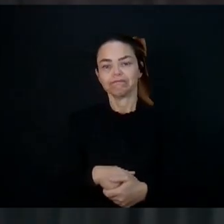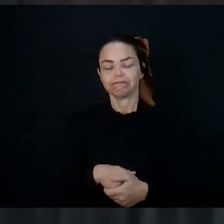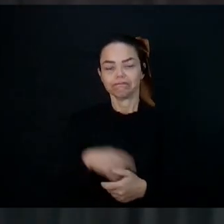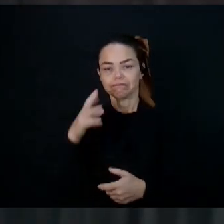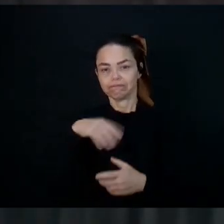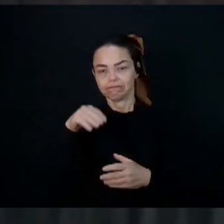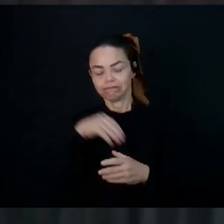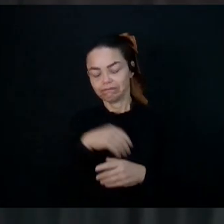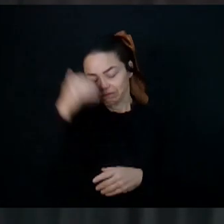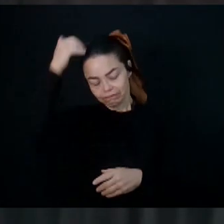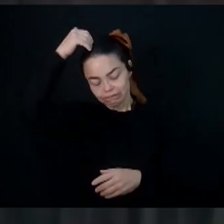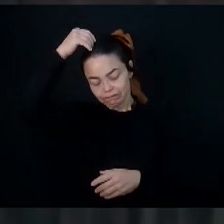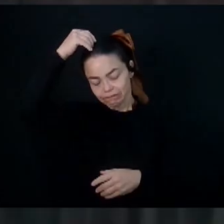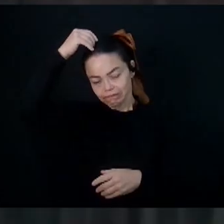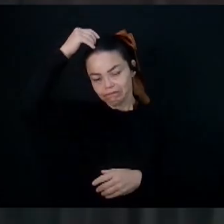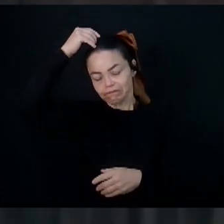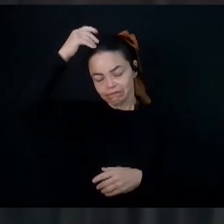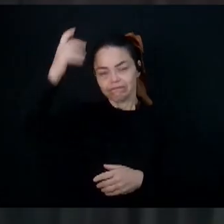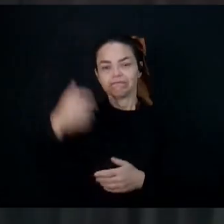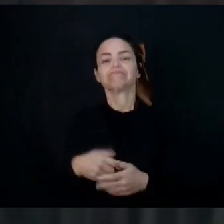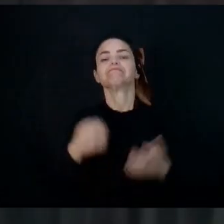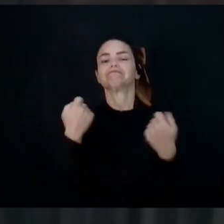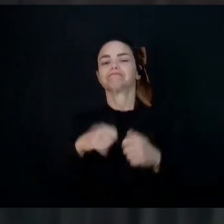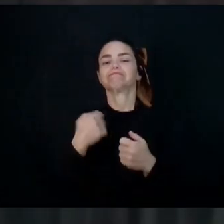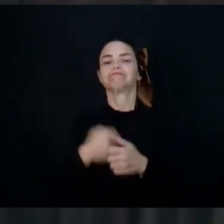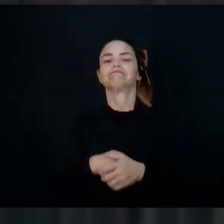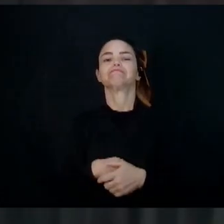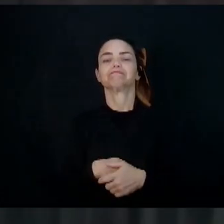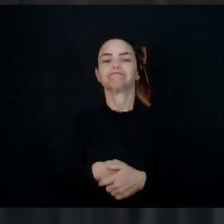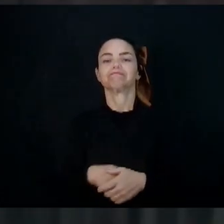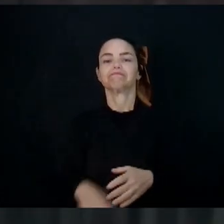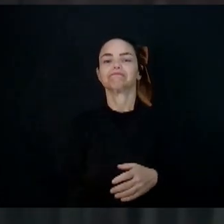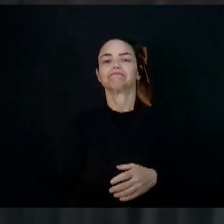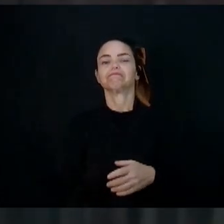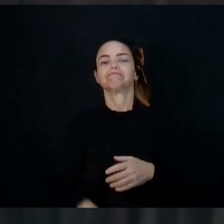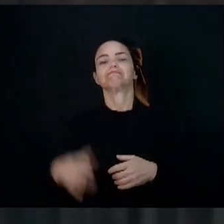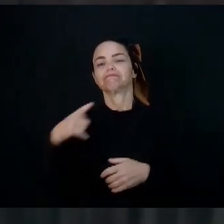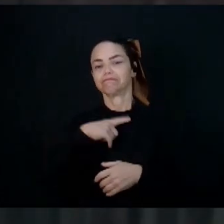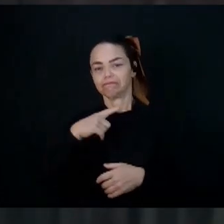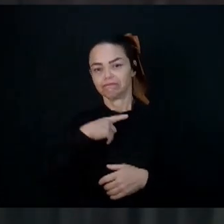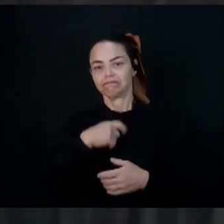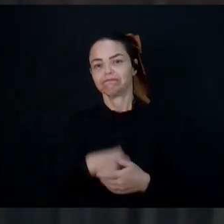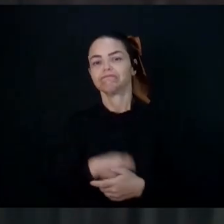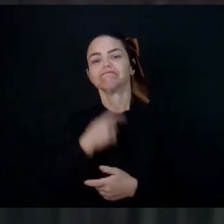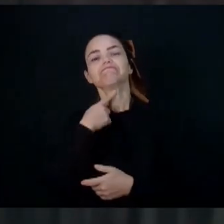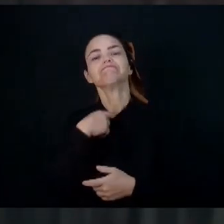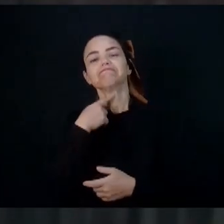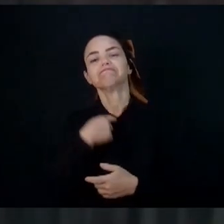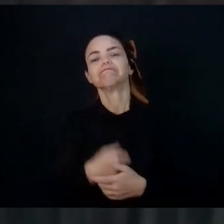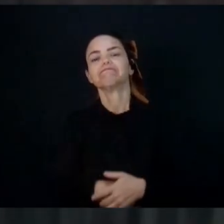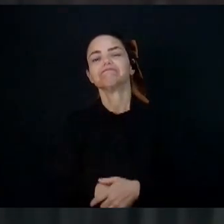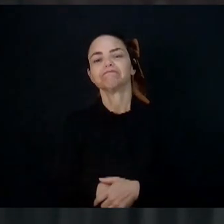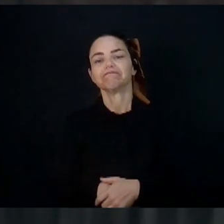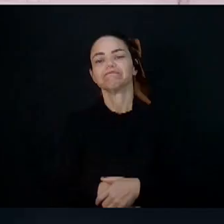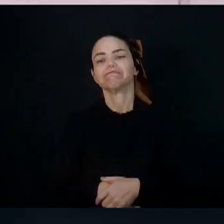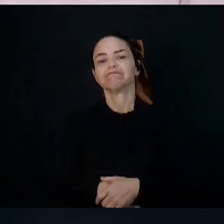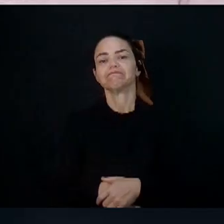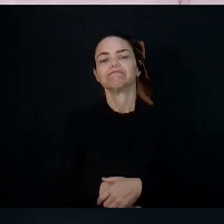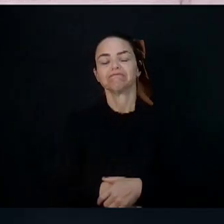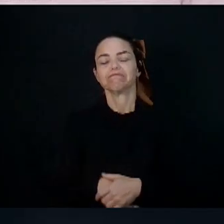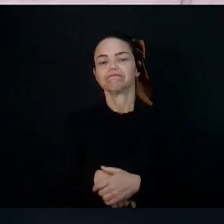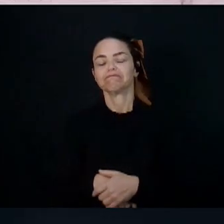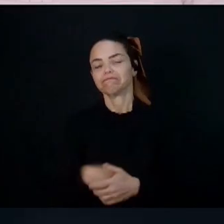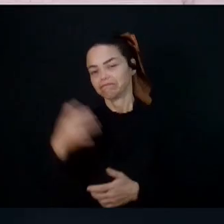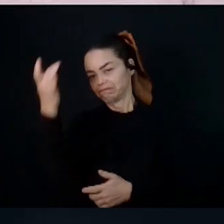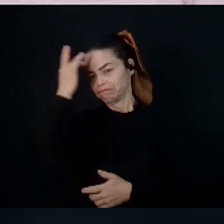culpa, cabe a intenção. Eu preciso construir isso aqui porque eu vou ter o que eu desejo. Uau, uma mente destinada a